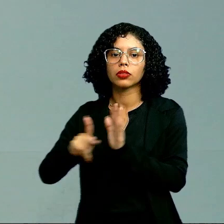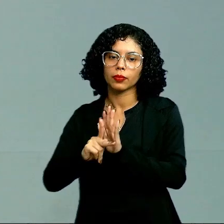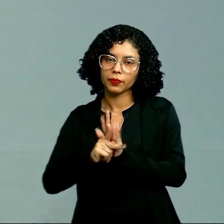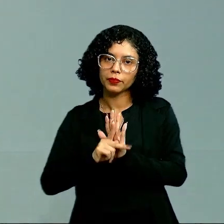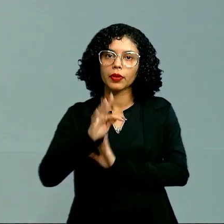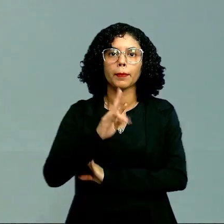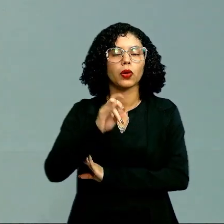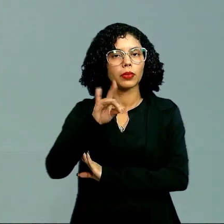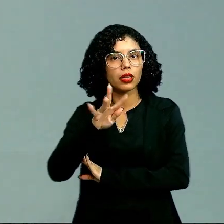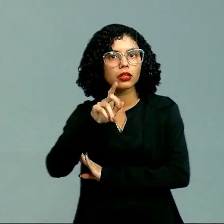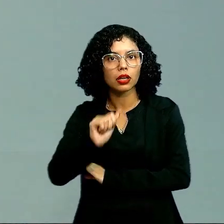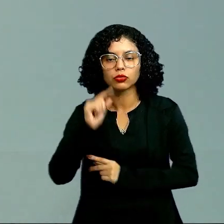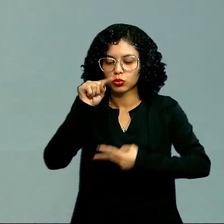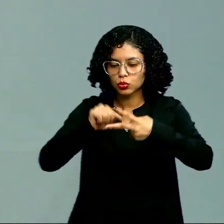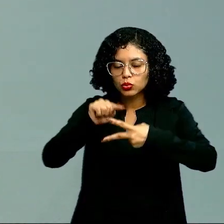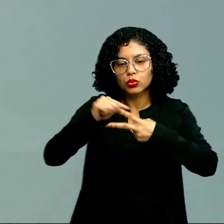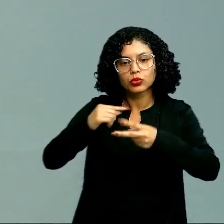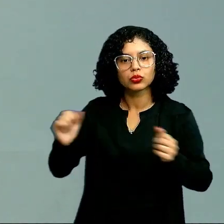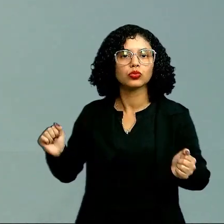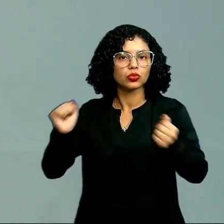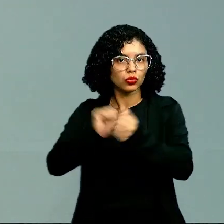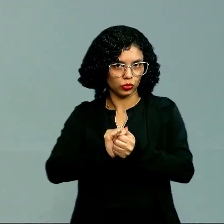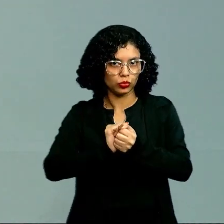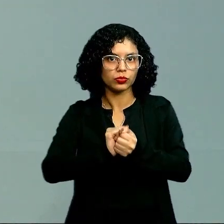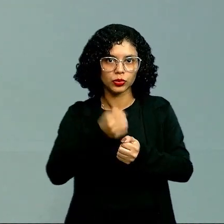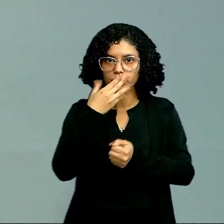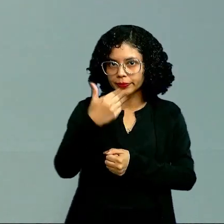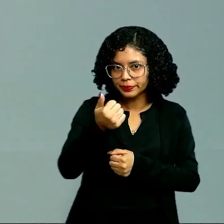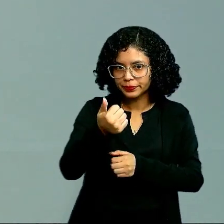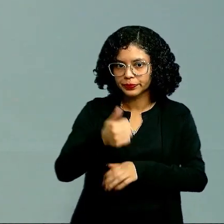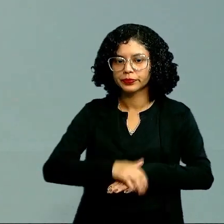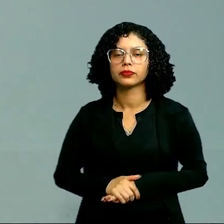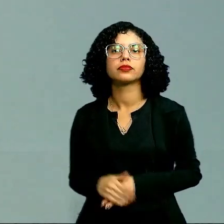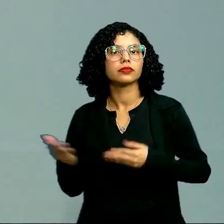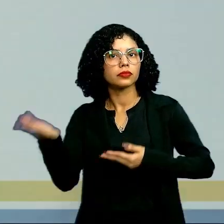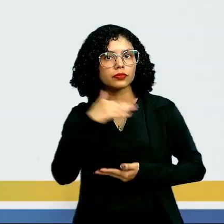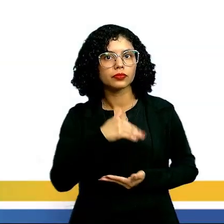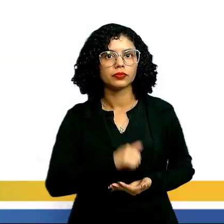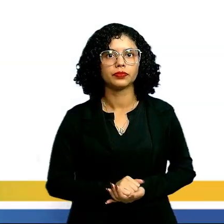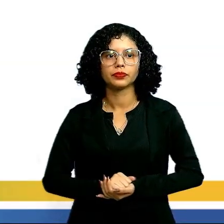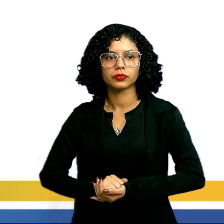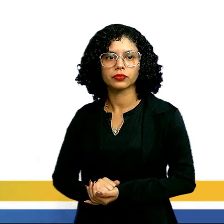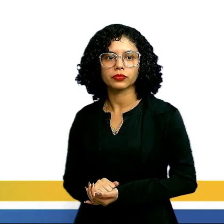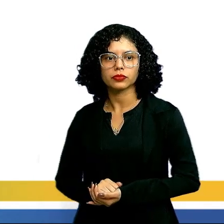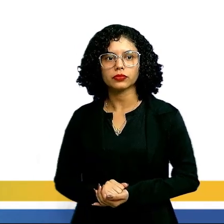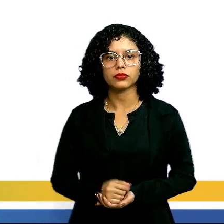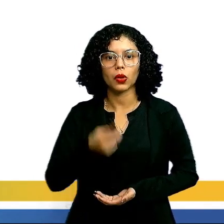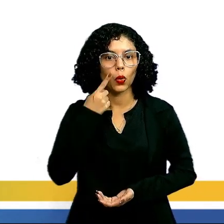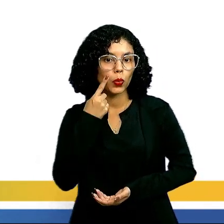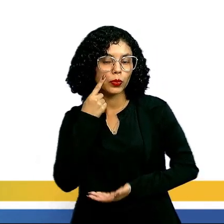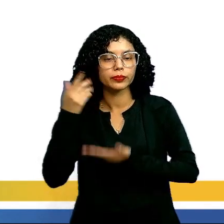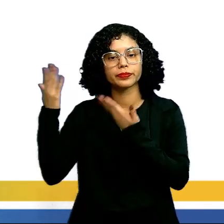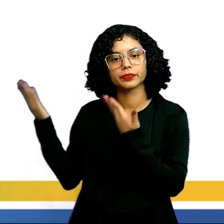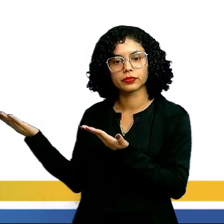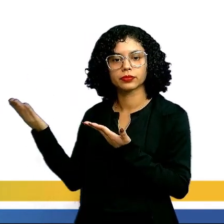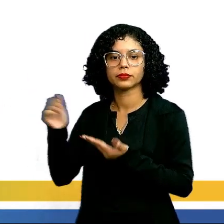probabilidade, sendo que os dois trabalham juntos, tudo bem? Então vamos aos slides. Então, olha só.